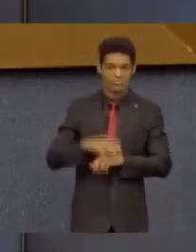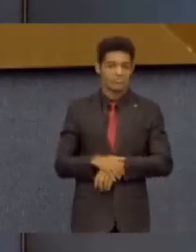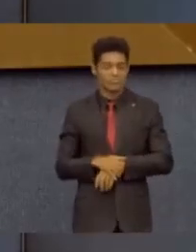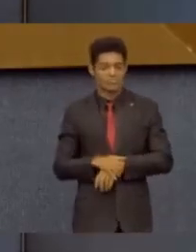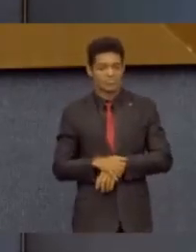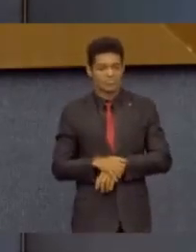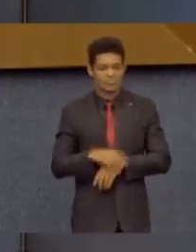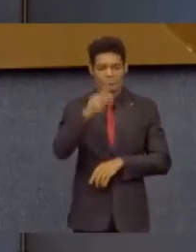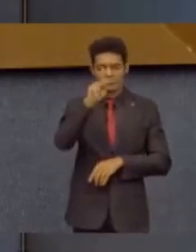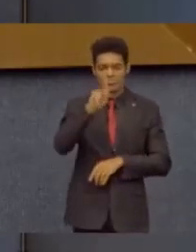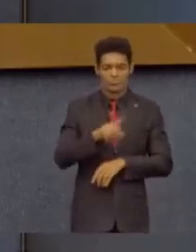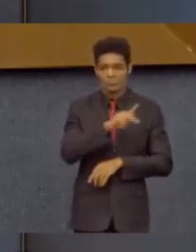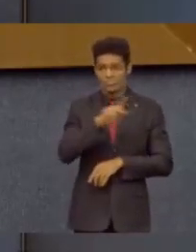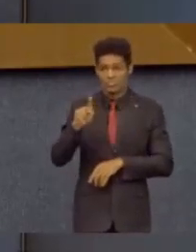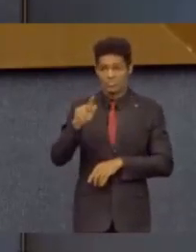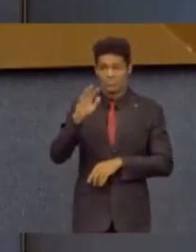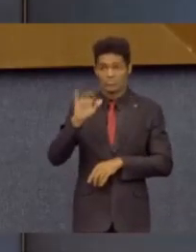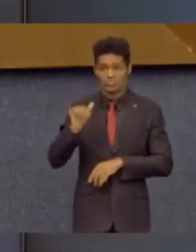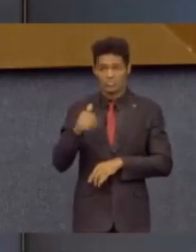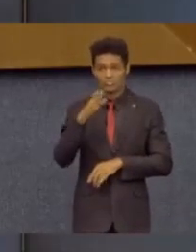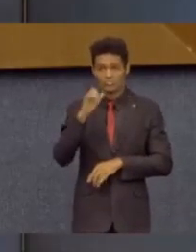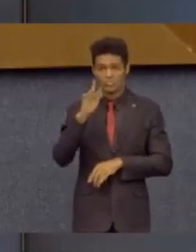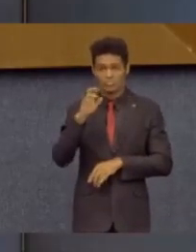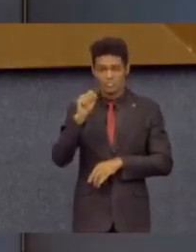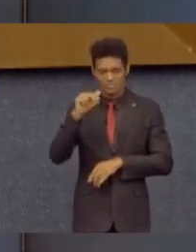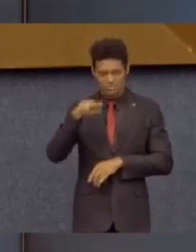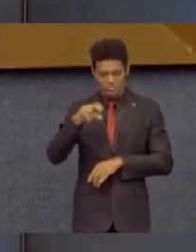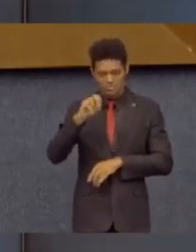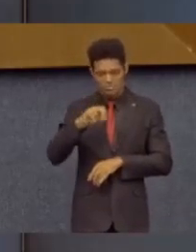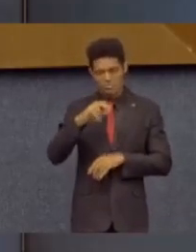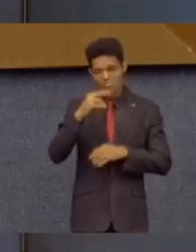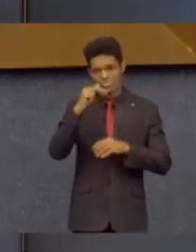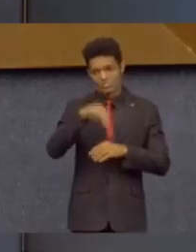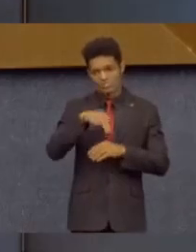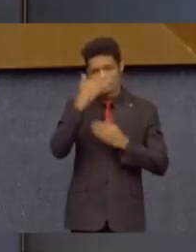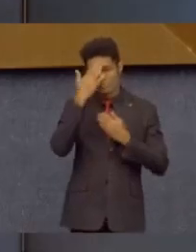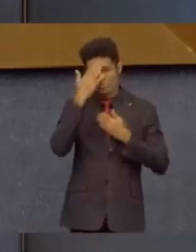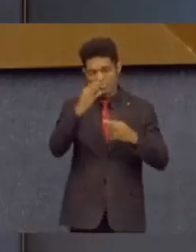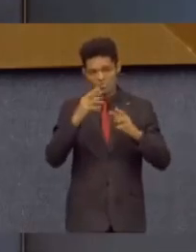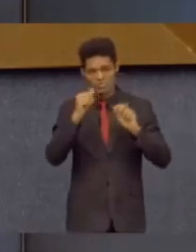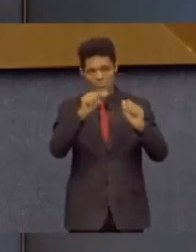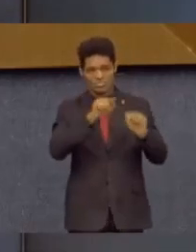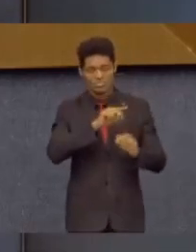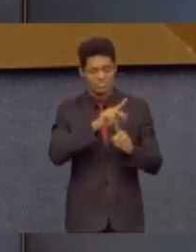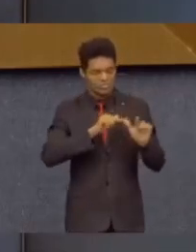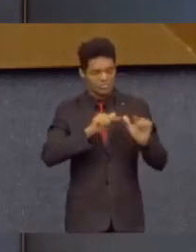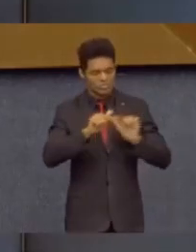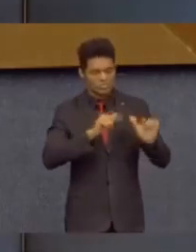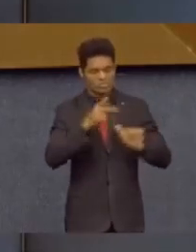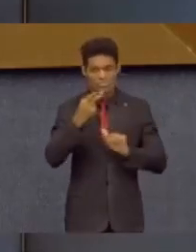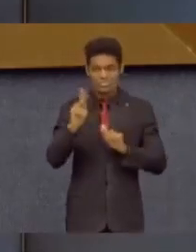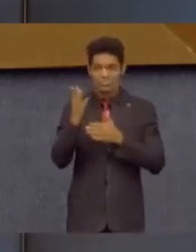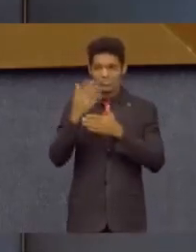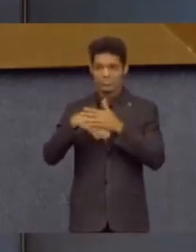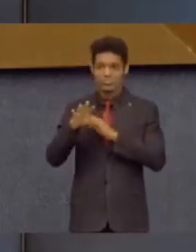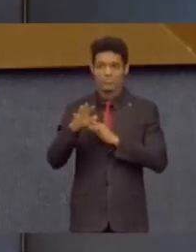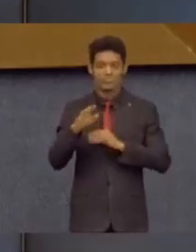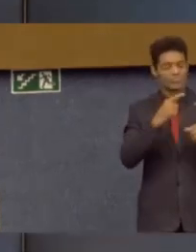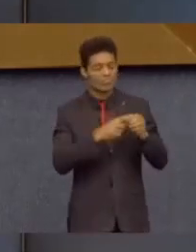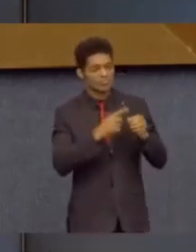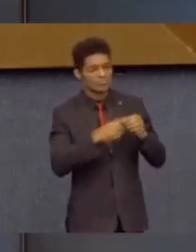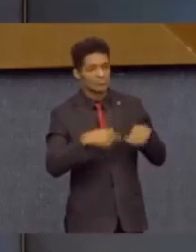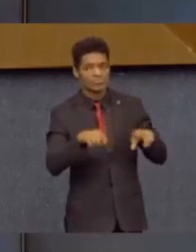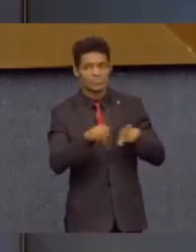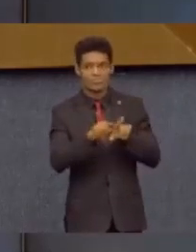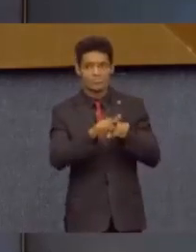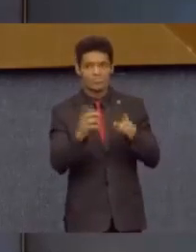muito obrigado por tudo que você faz por nossa cidade, muito obrigado pelo seu papel nas nossas vidas, tá bom? E para o meu amigo Gilson